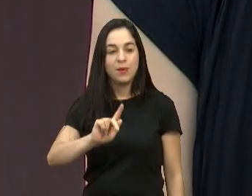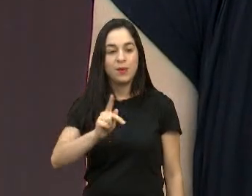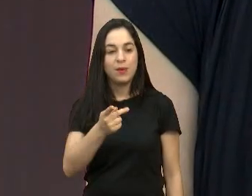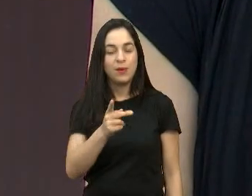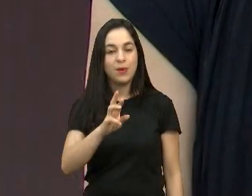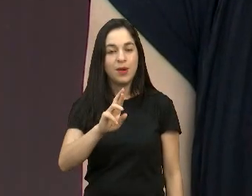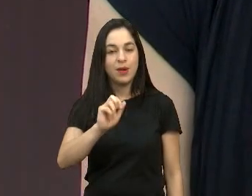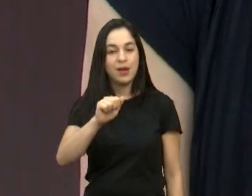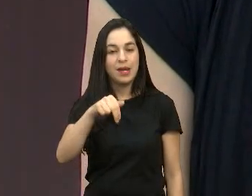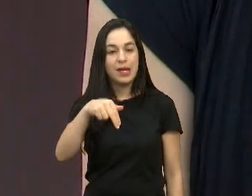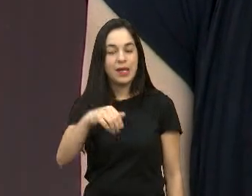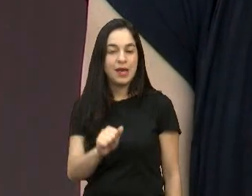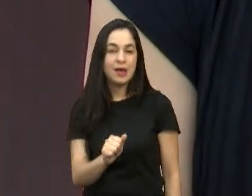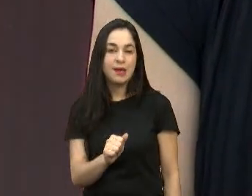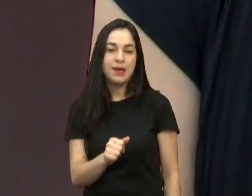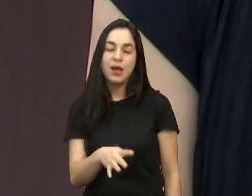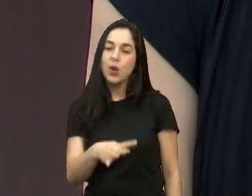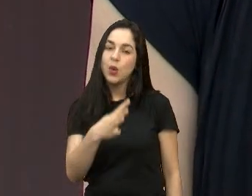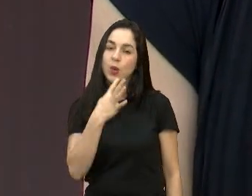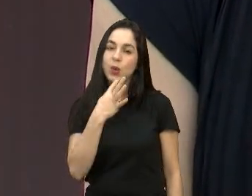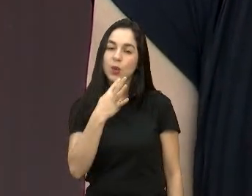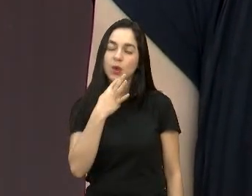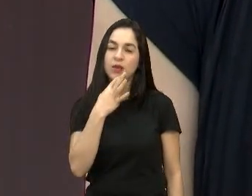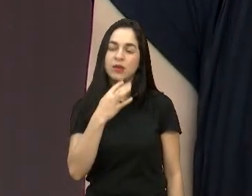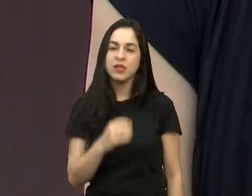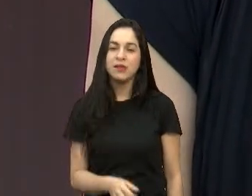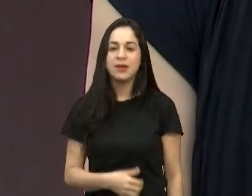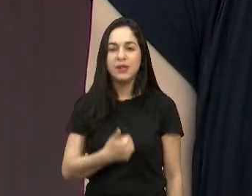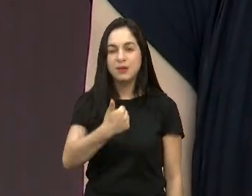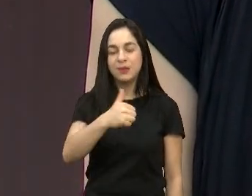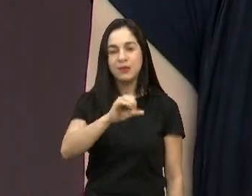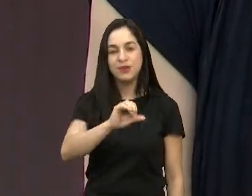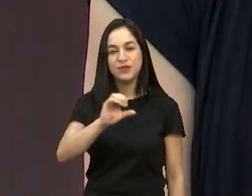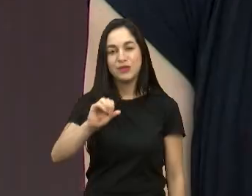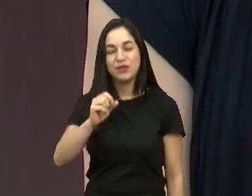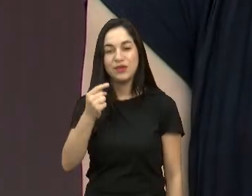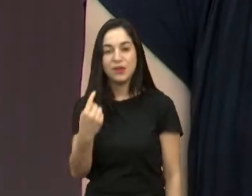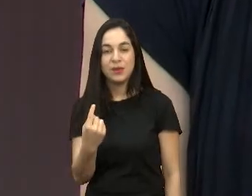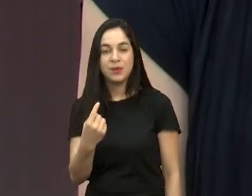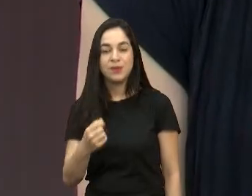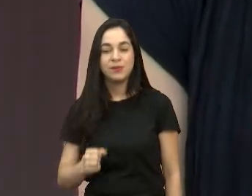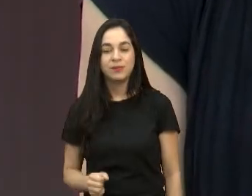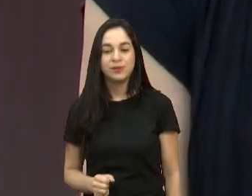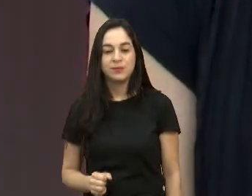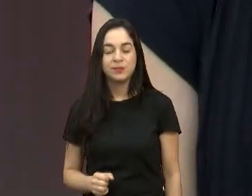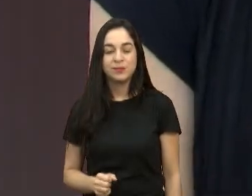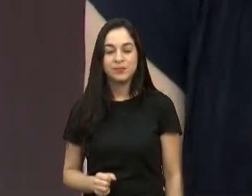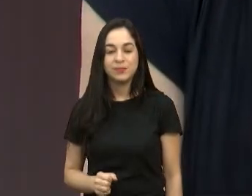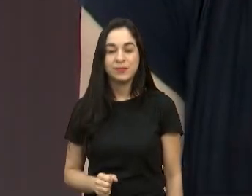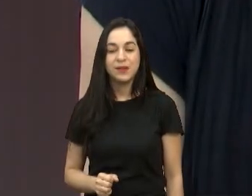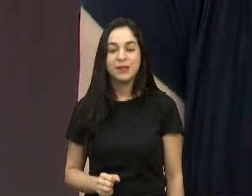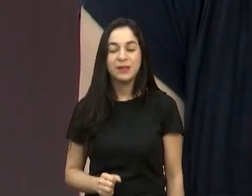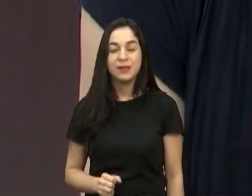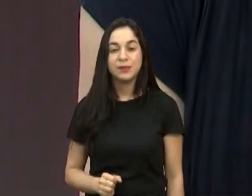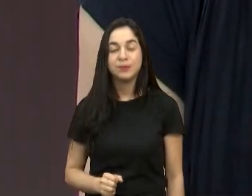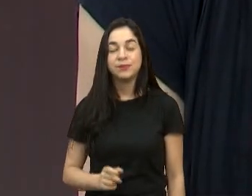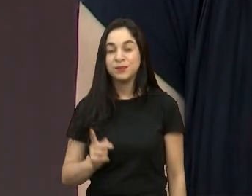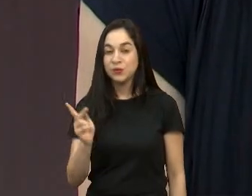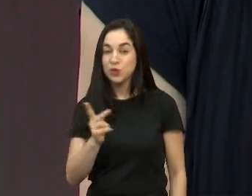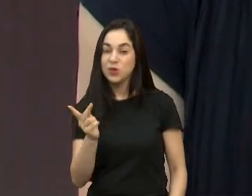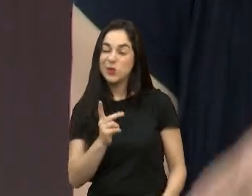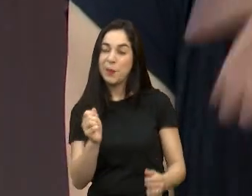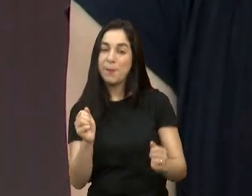conheci em 91, quando a gente fazia Morte e Vida Severina, e os dois morávamos em